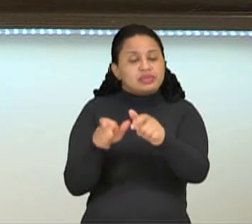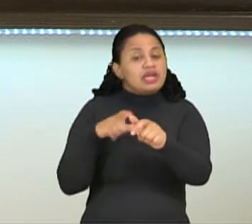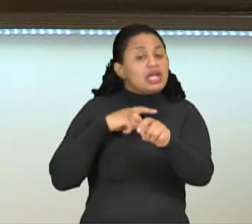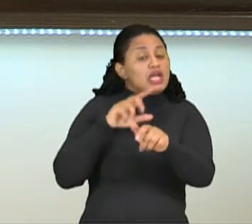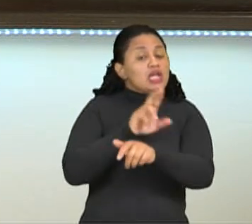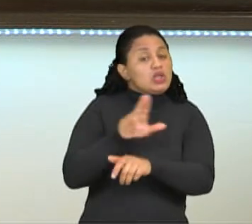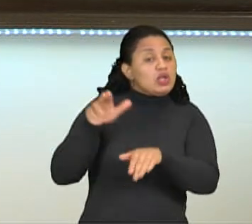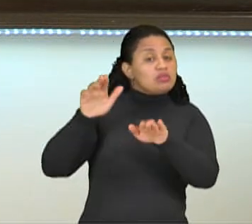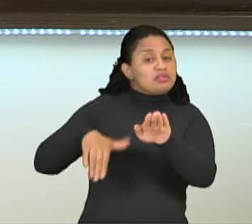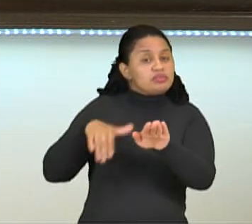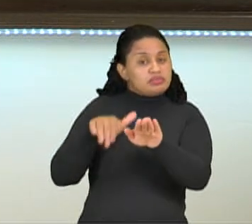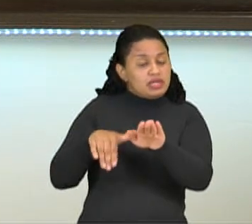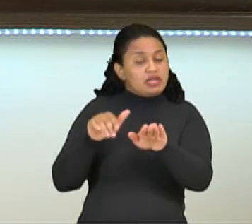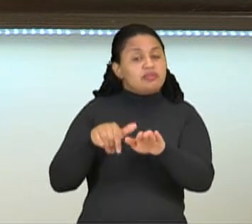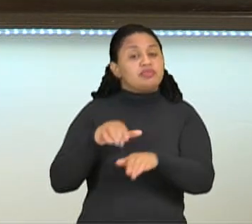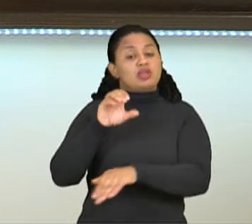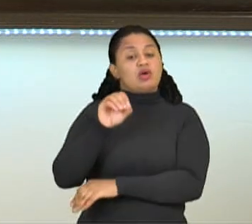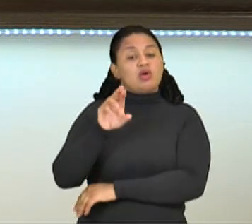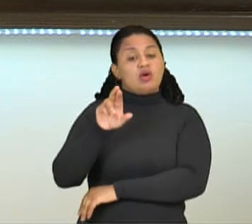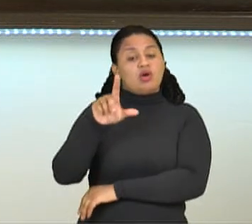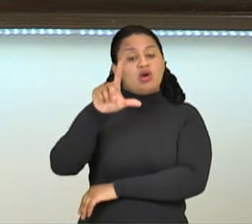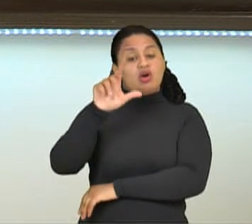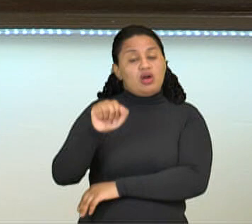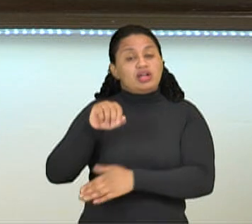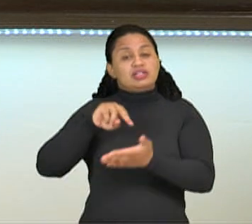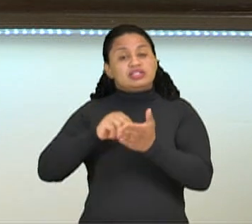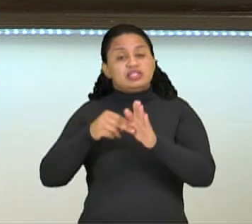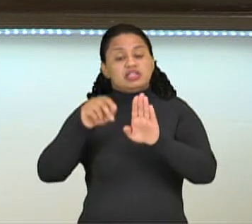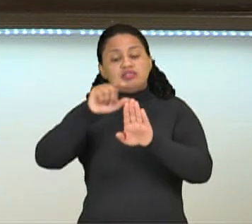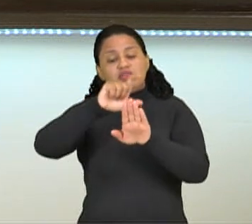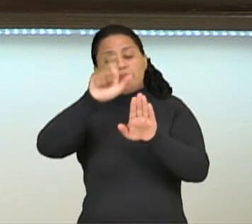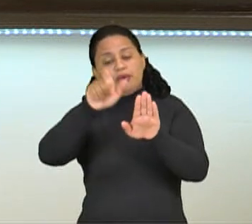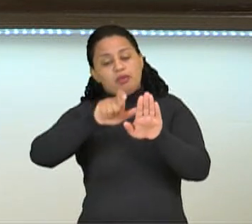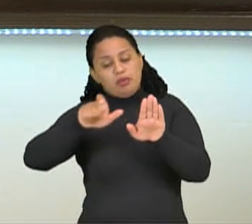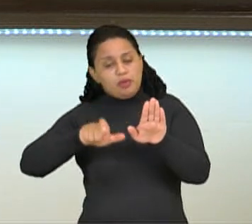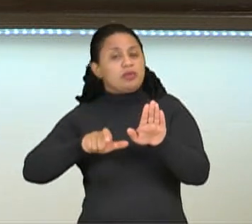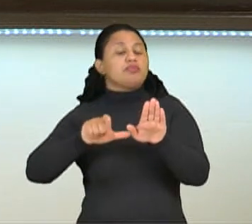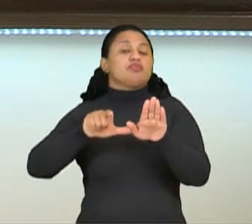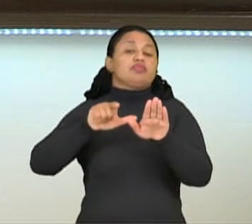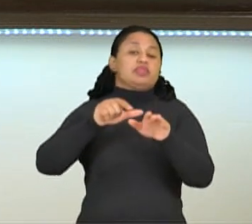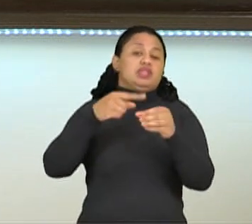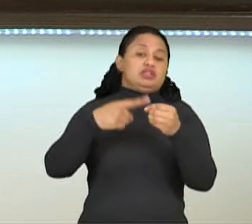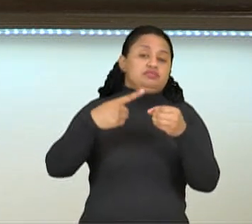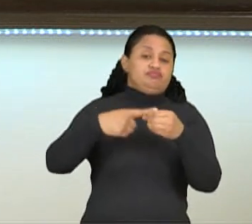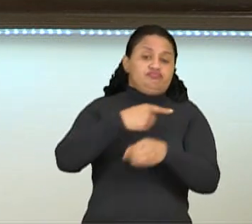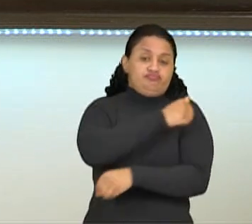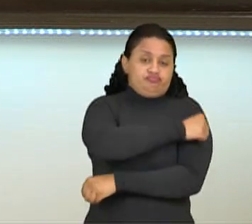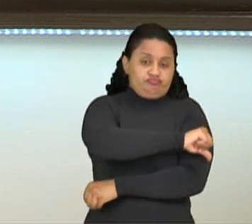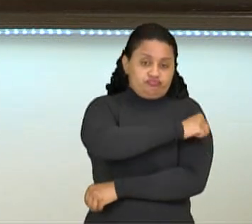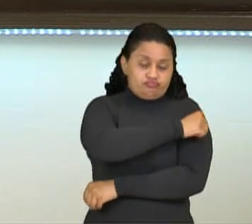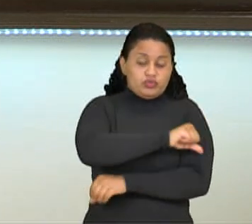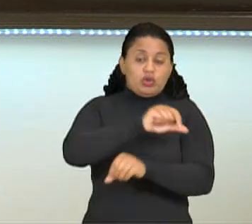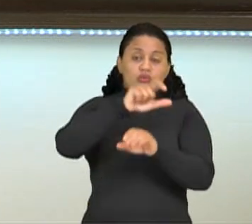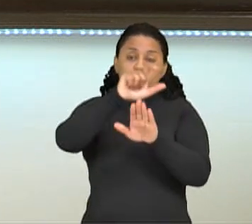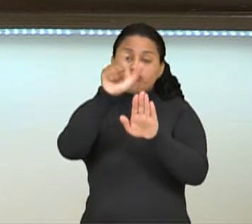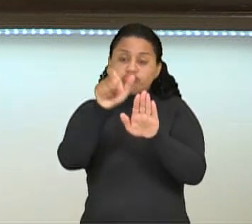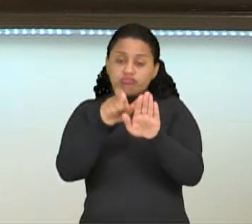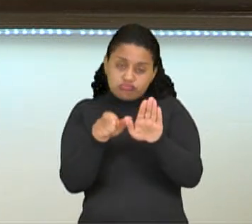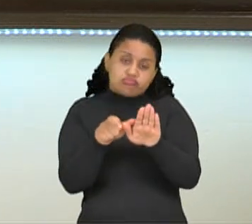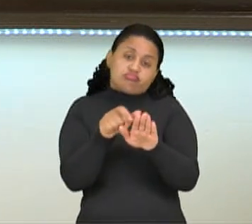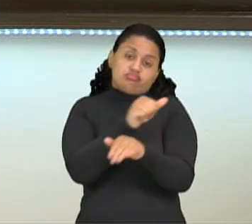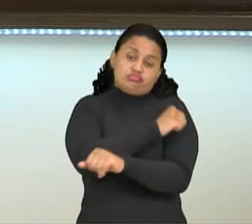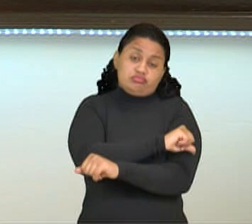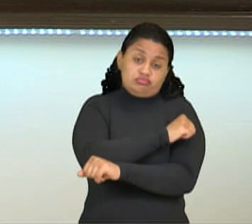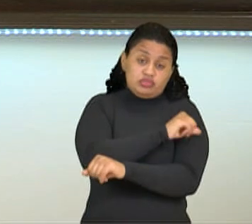praia. Orla, então, é toda a orla do Rio de Janeiro, é toda aquela costa, né, que costeia o Rio de Janeiro